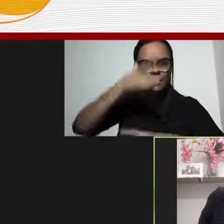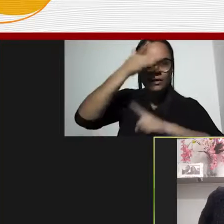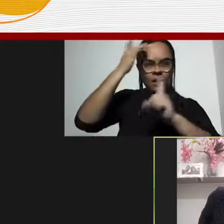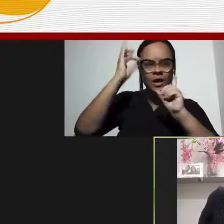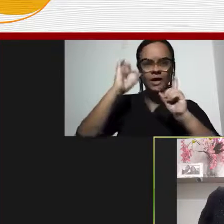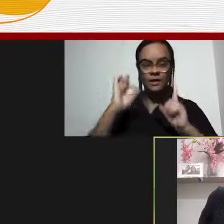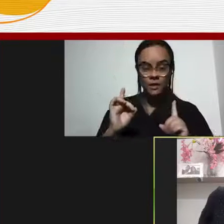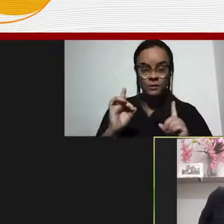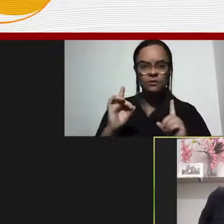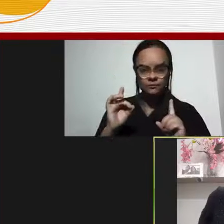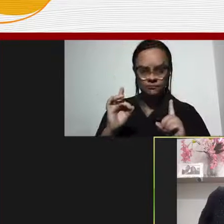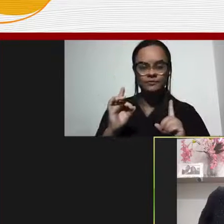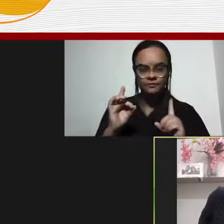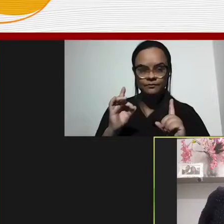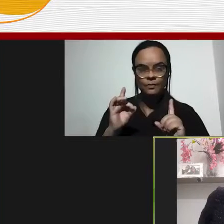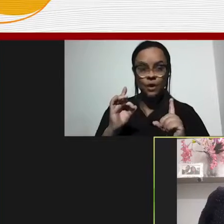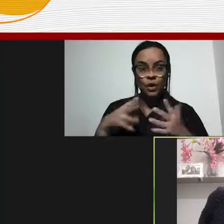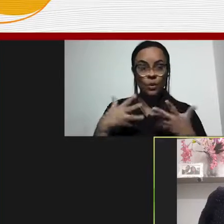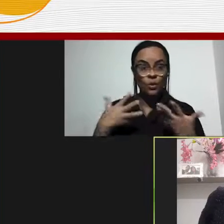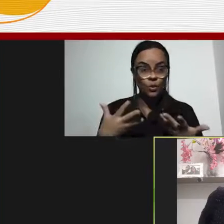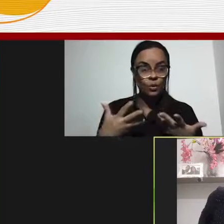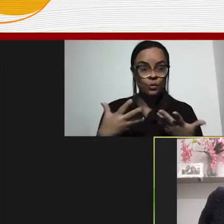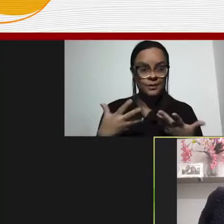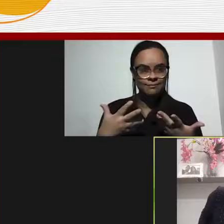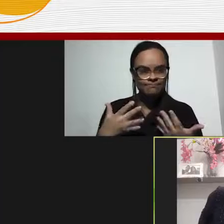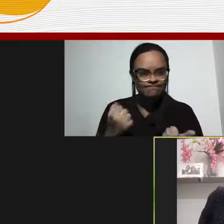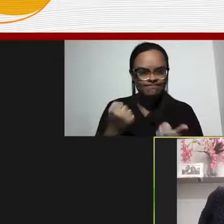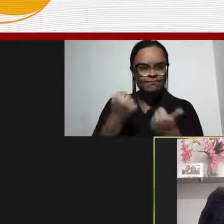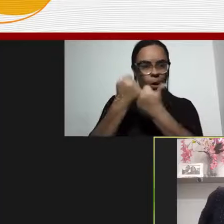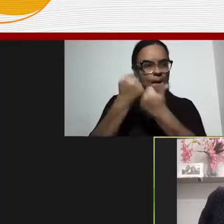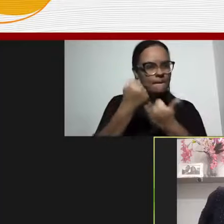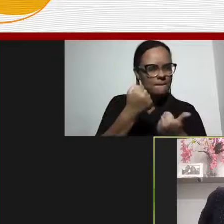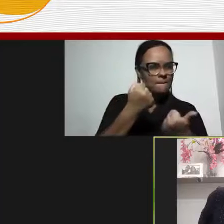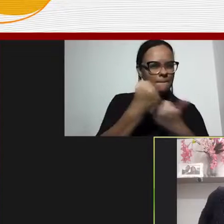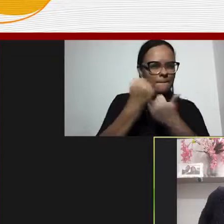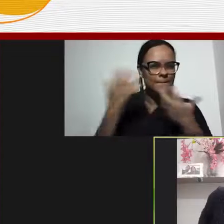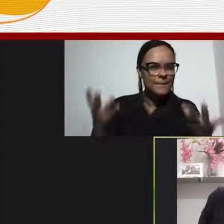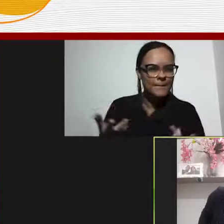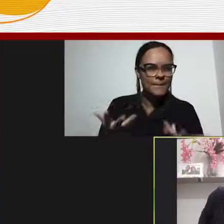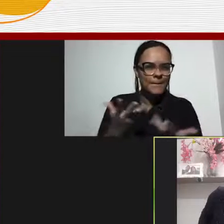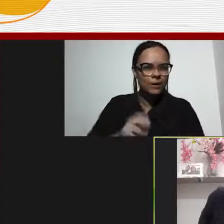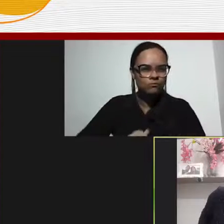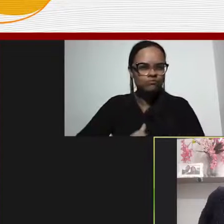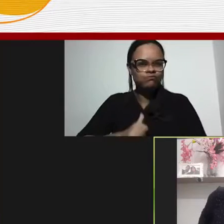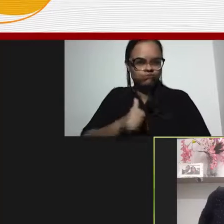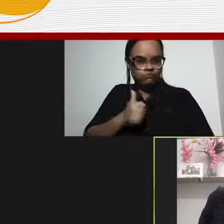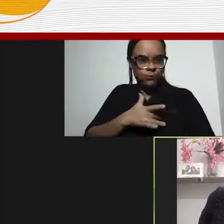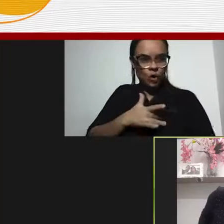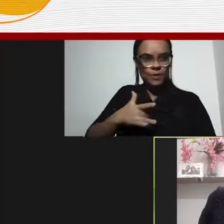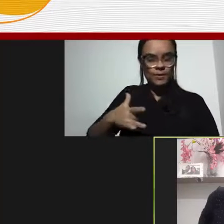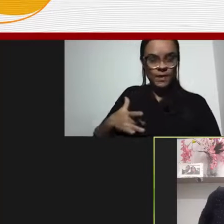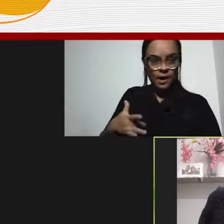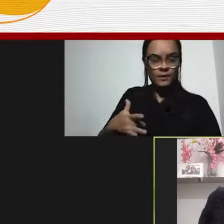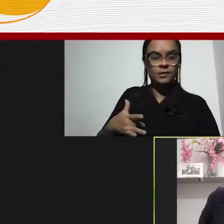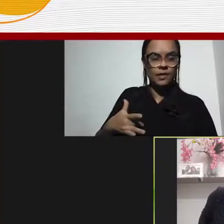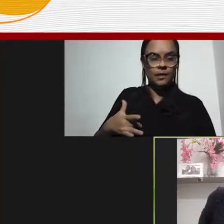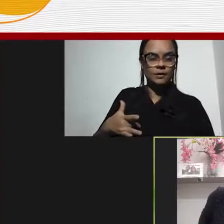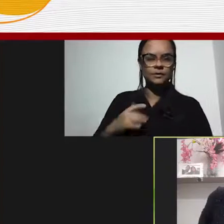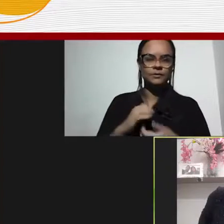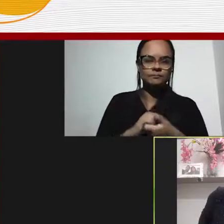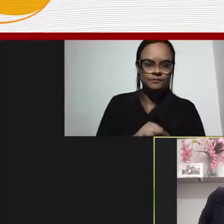deficiência e o quanto ela ajuda a promover a autoestima, a readequação,